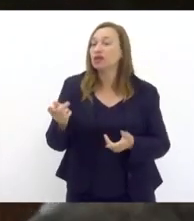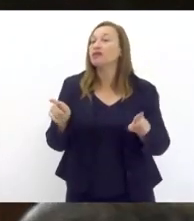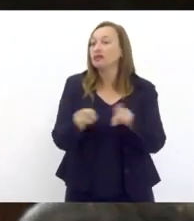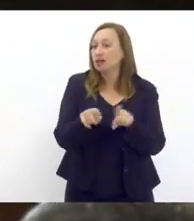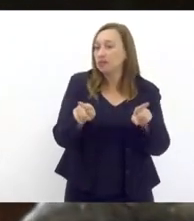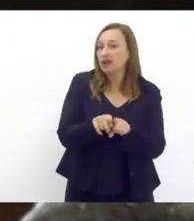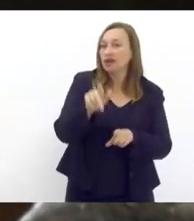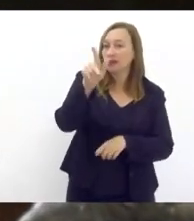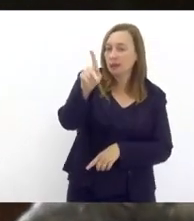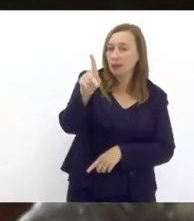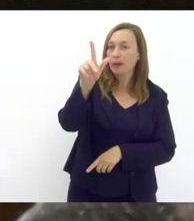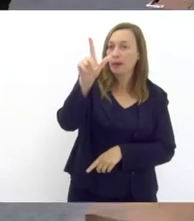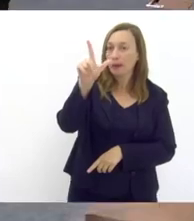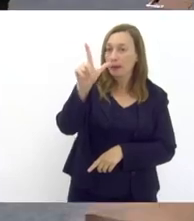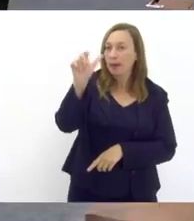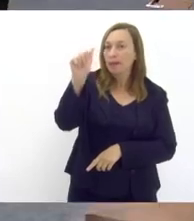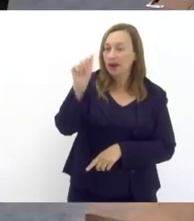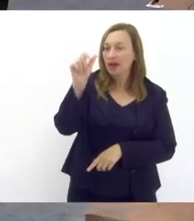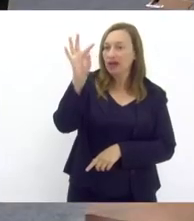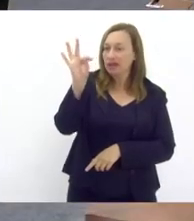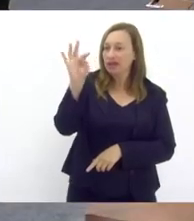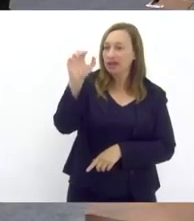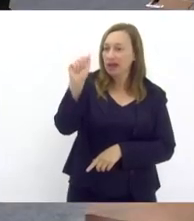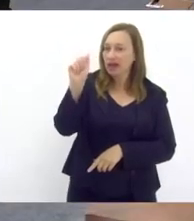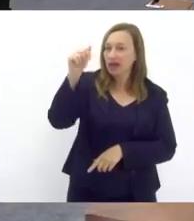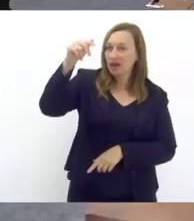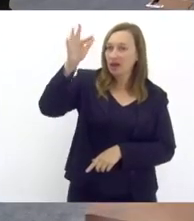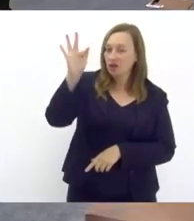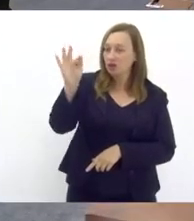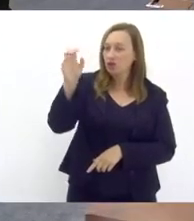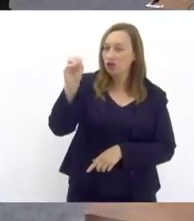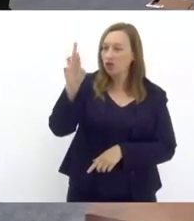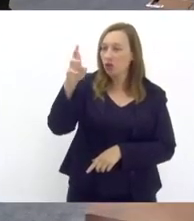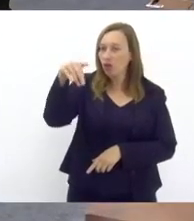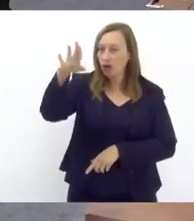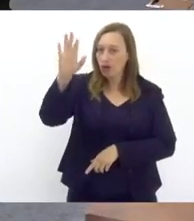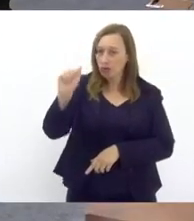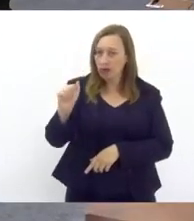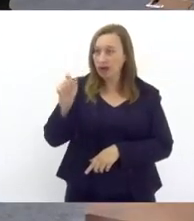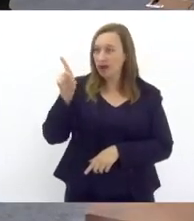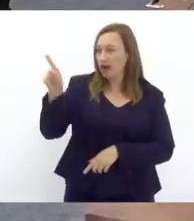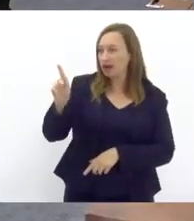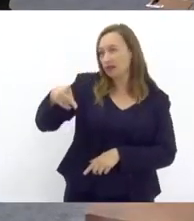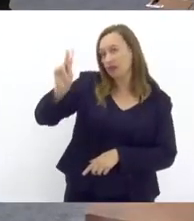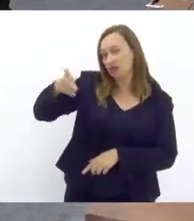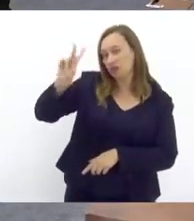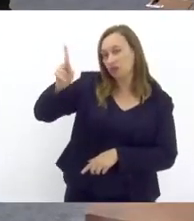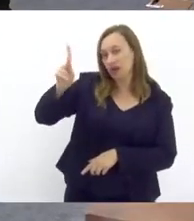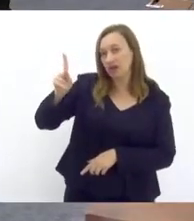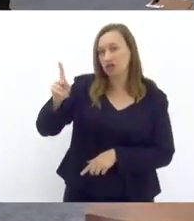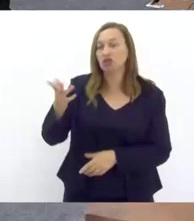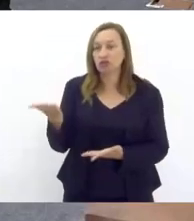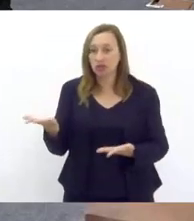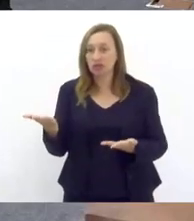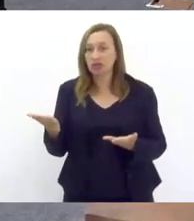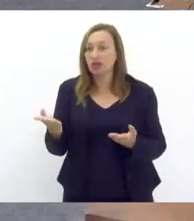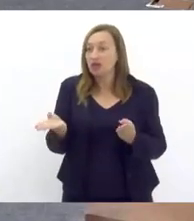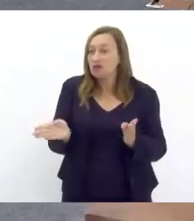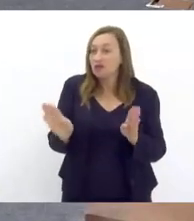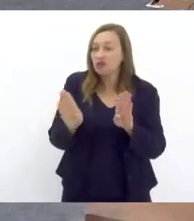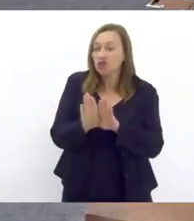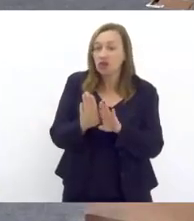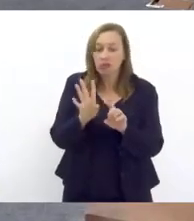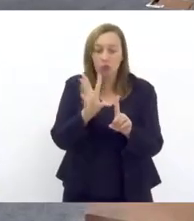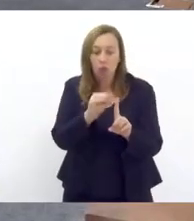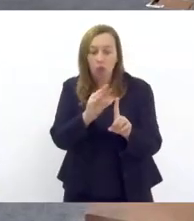as petroleiras dizendo que eram constantes, algumas que botavam a cama lá para fechar a porta para não ser